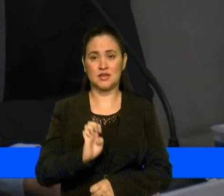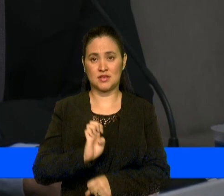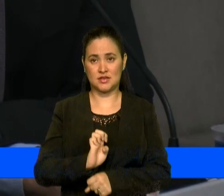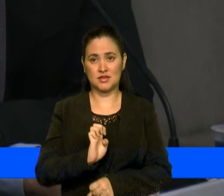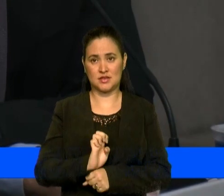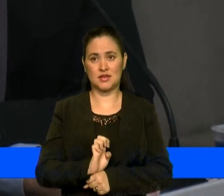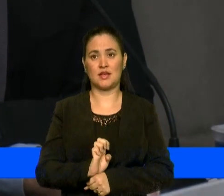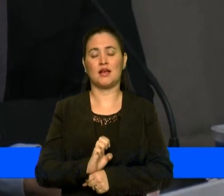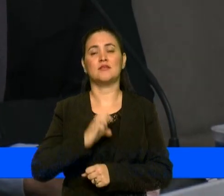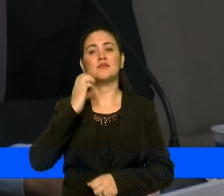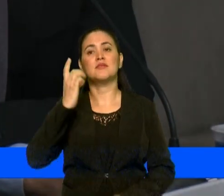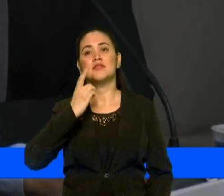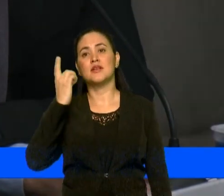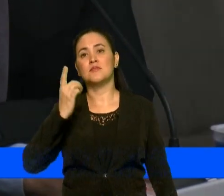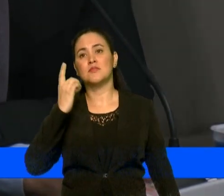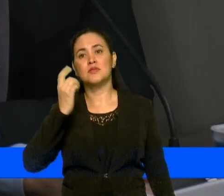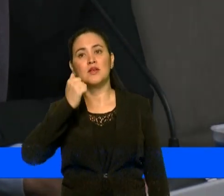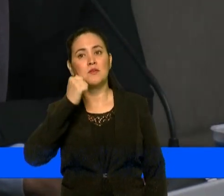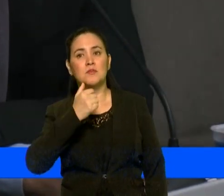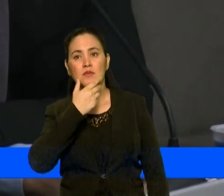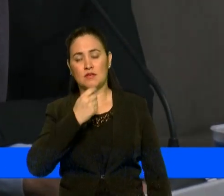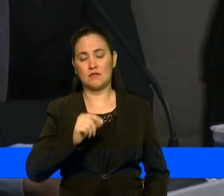que muitas das vezes